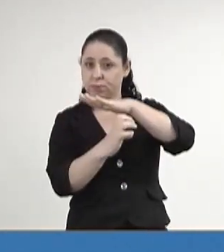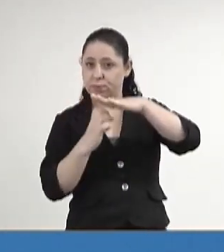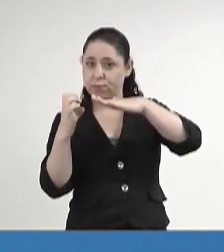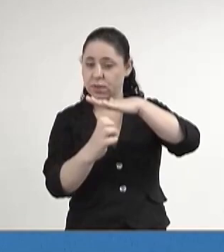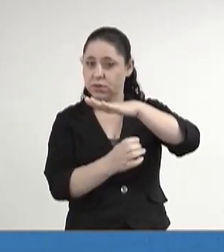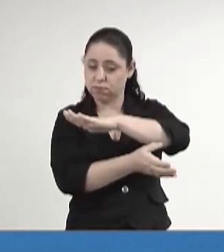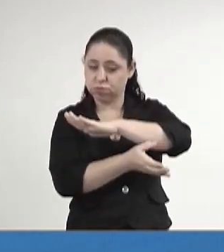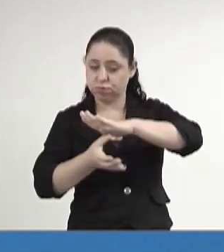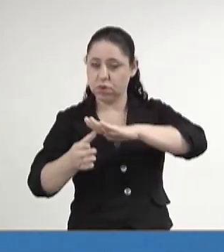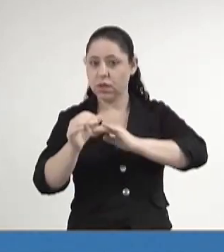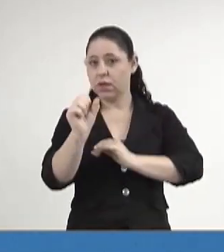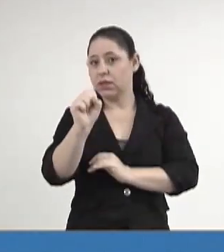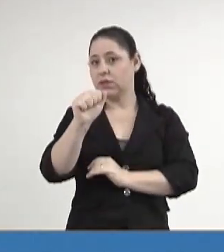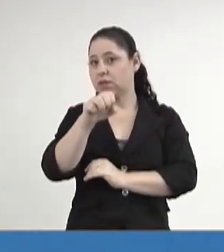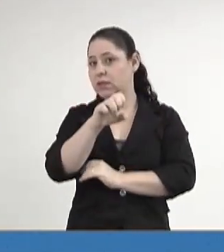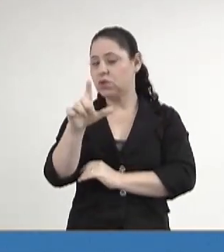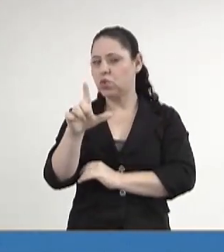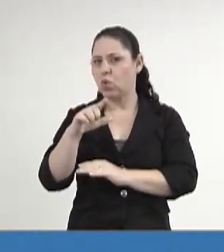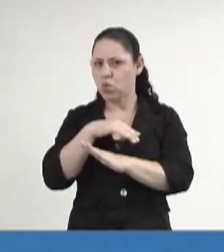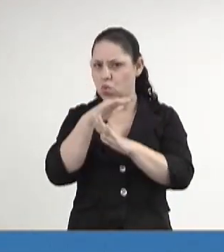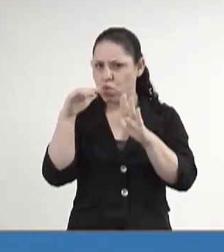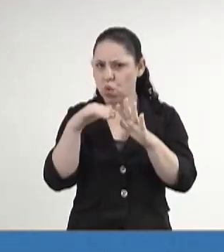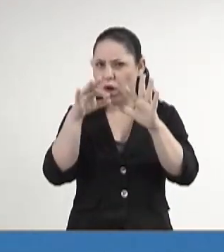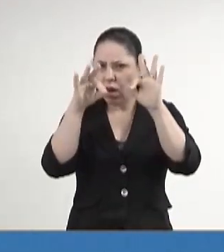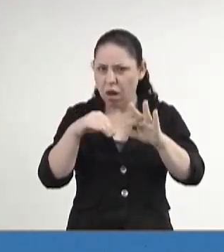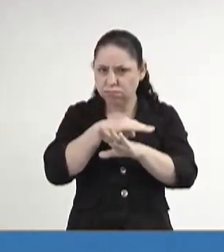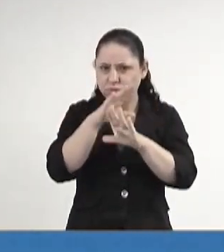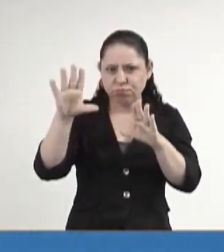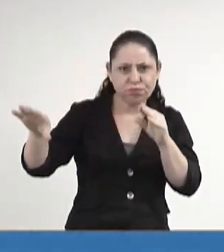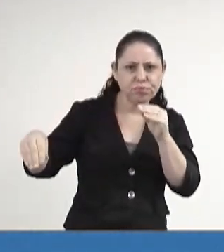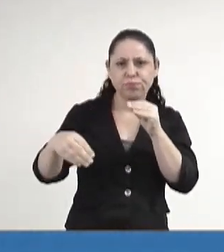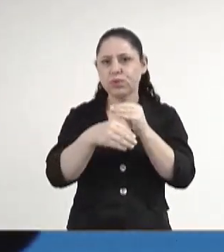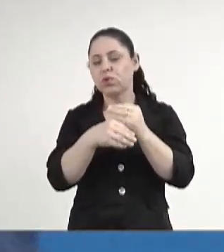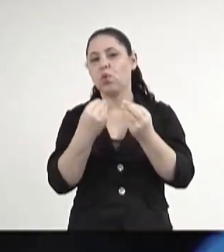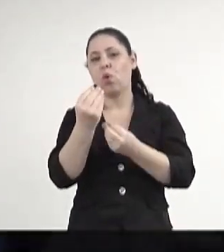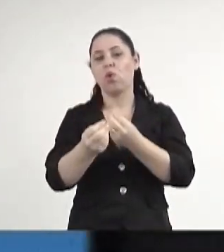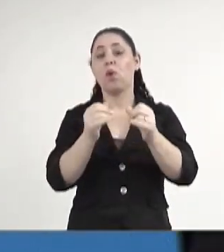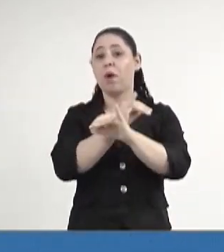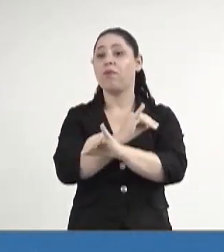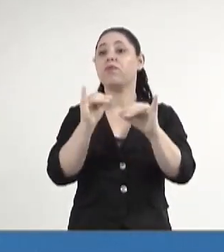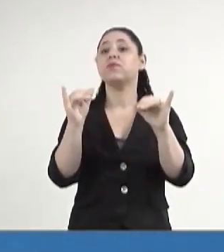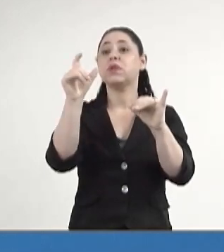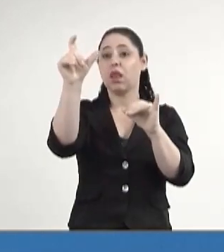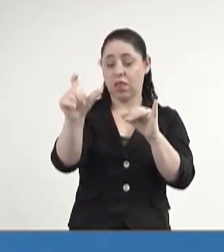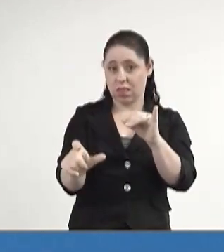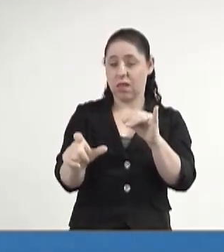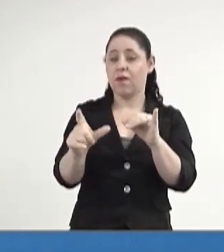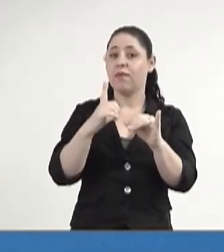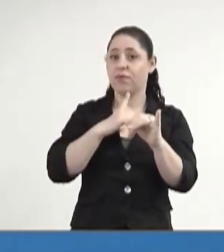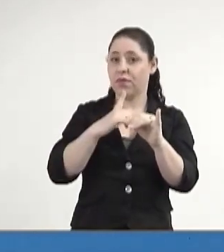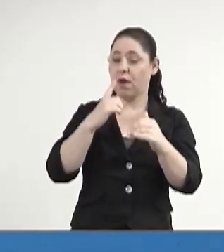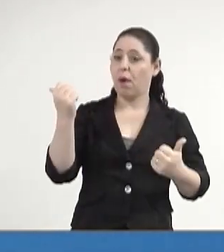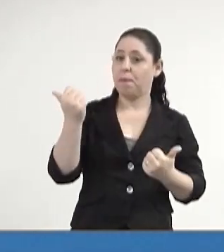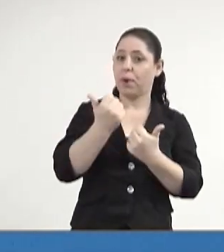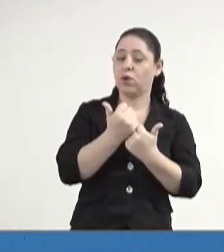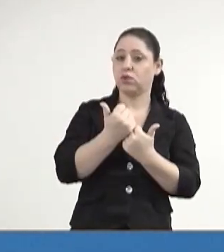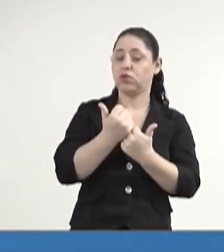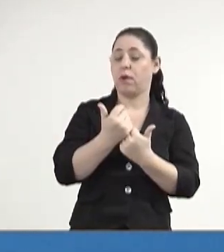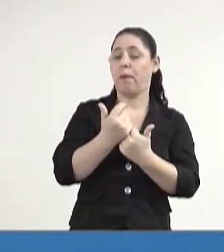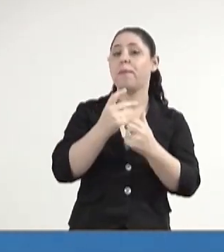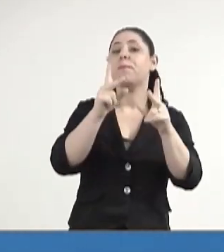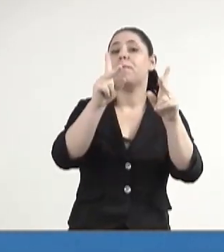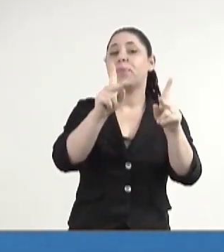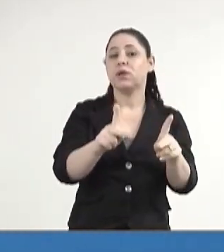empresa de saneamento básico Sanesul foi totalmente integralizado, conforme noticiado, com o aporte da iniciativa